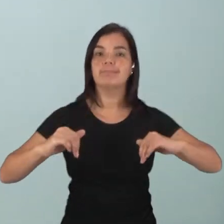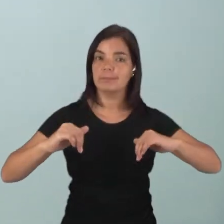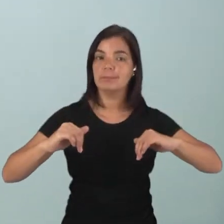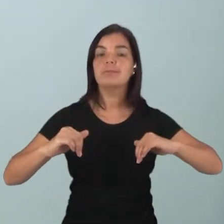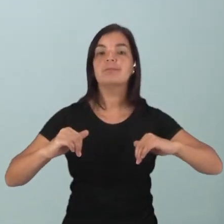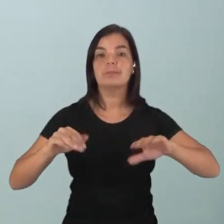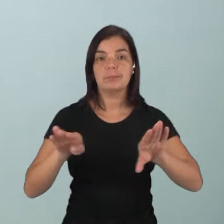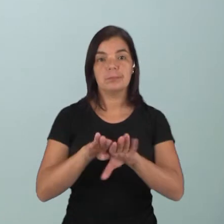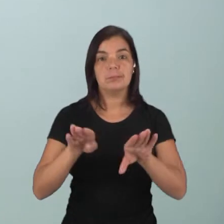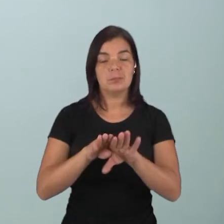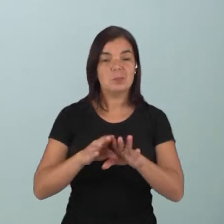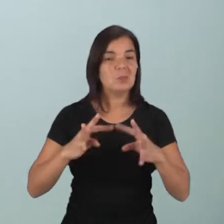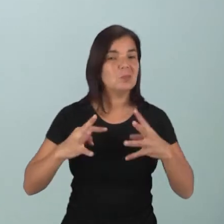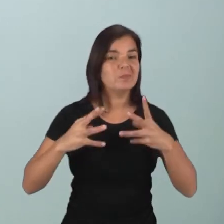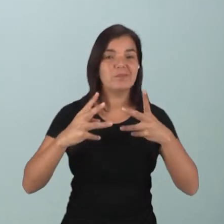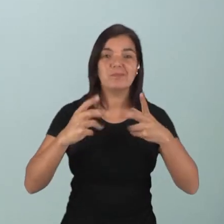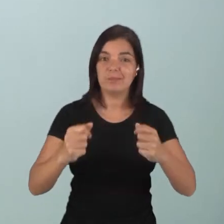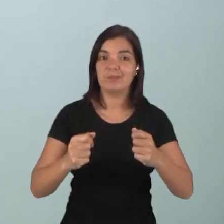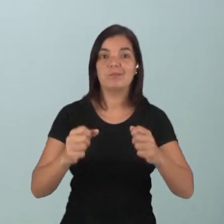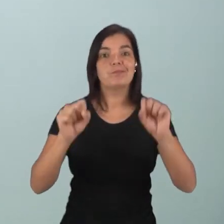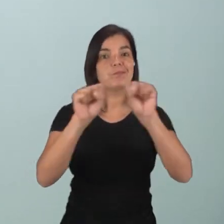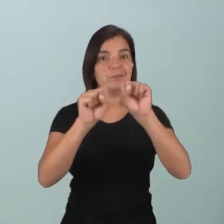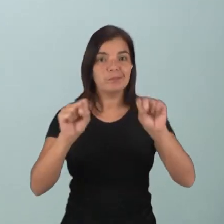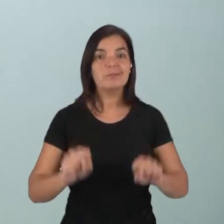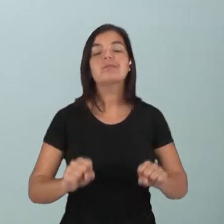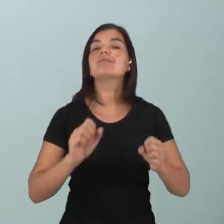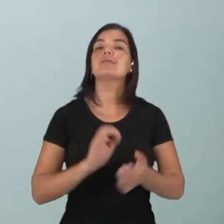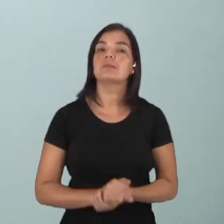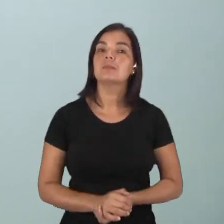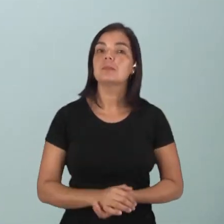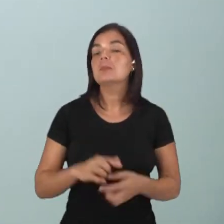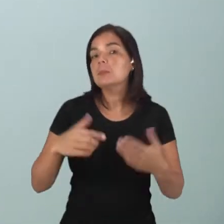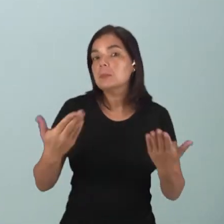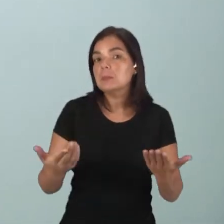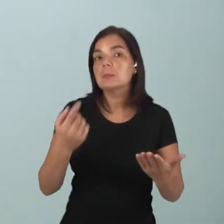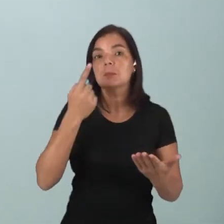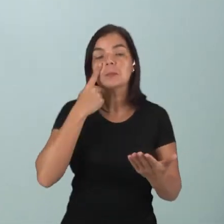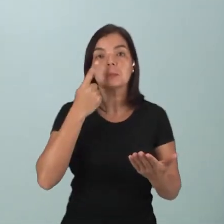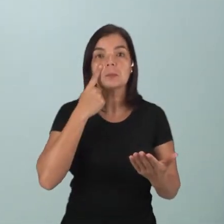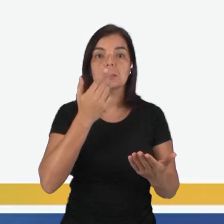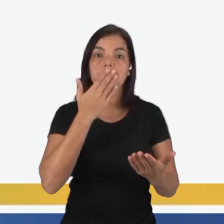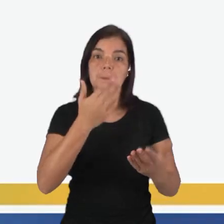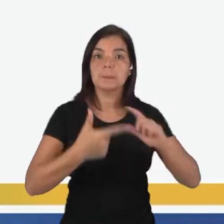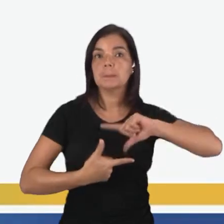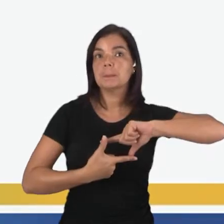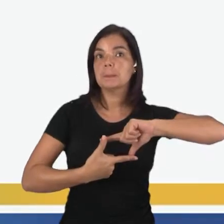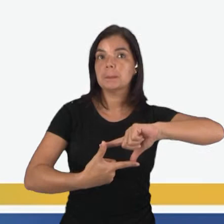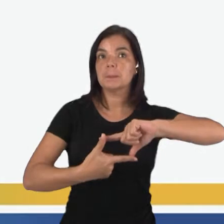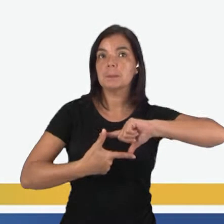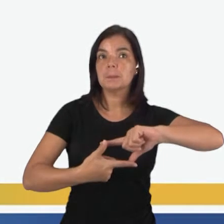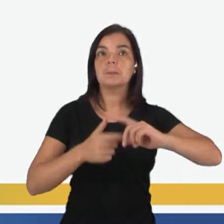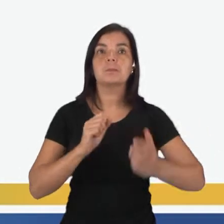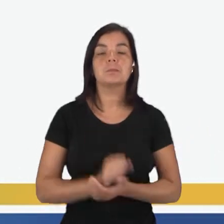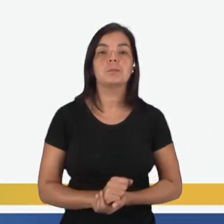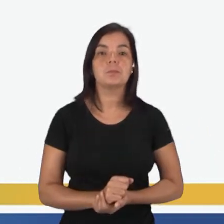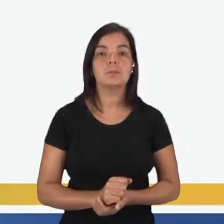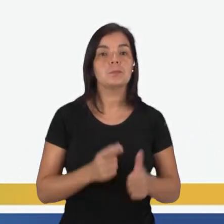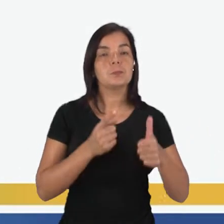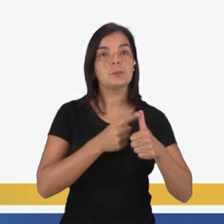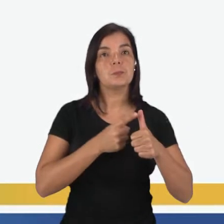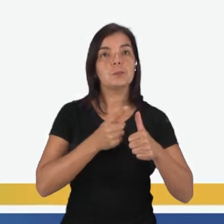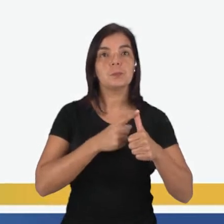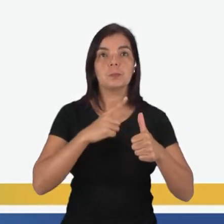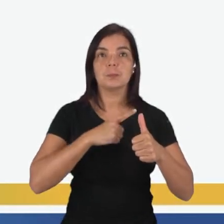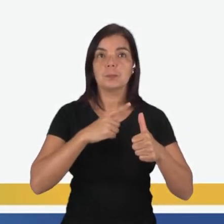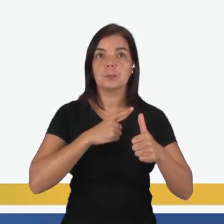né? E afeta todo um sistema. Então, casos flagrantes de tipo de fanatismo. No item 1 aí nós